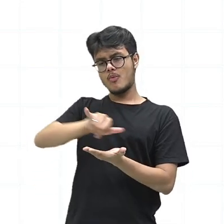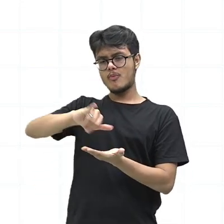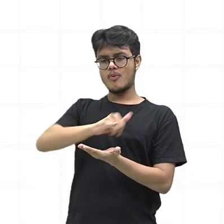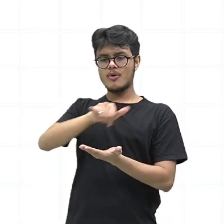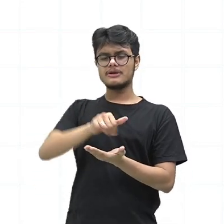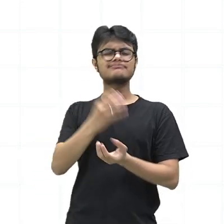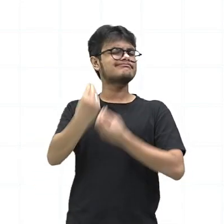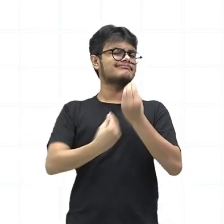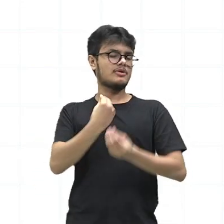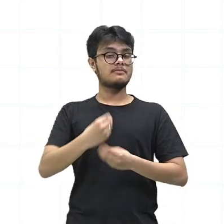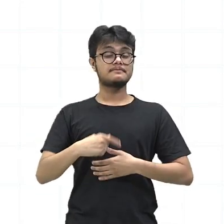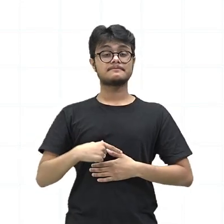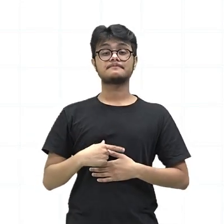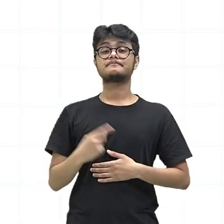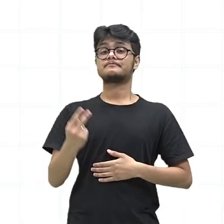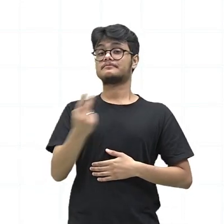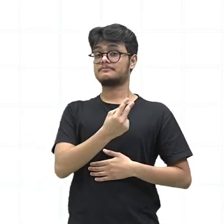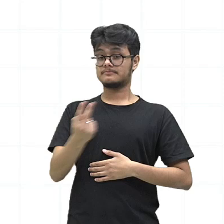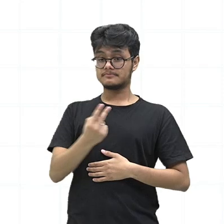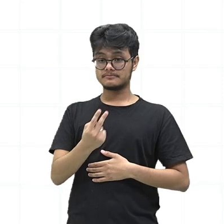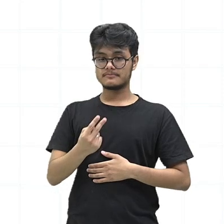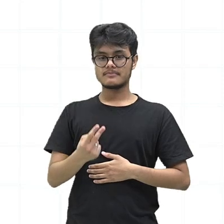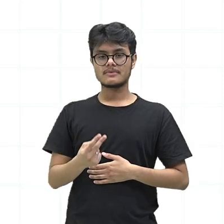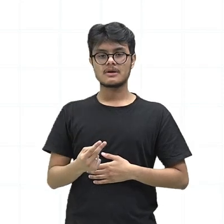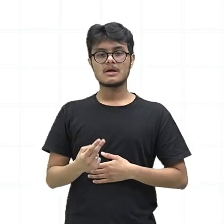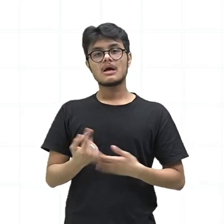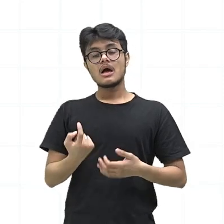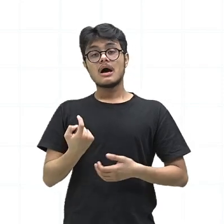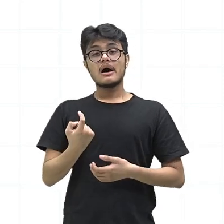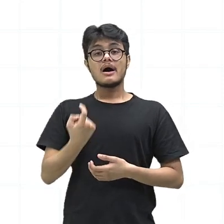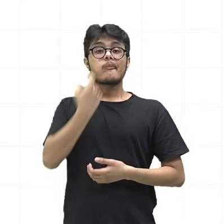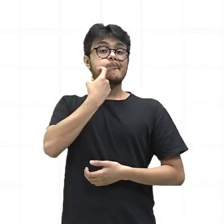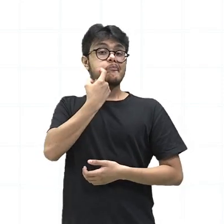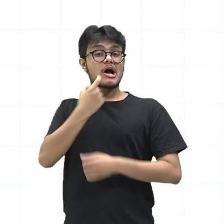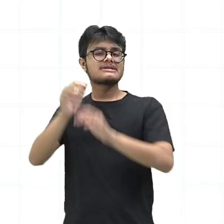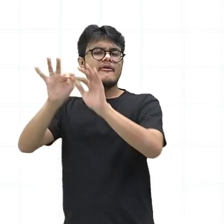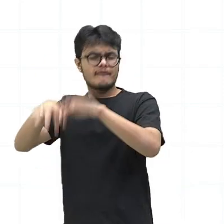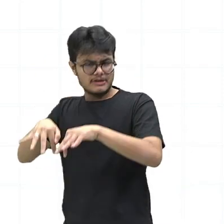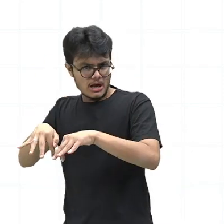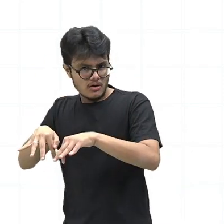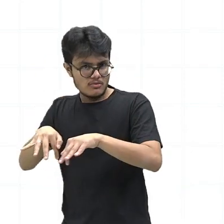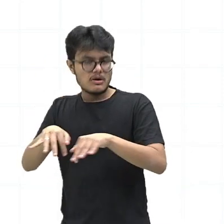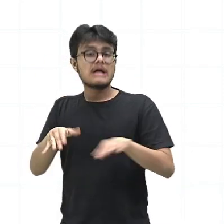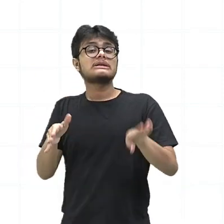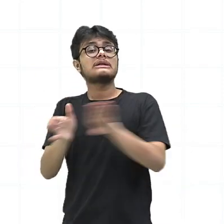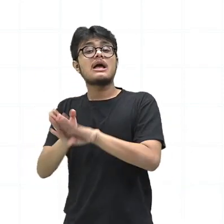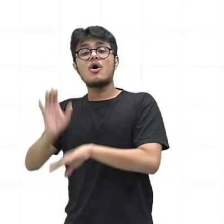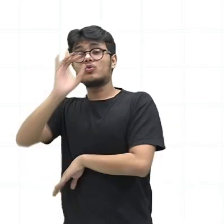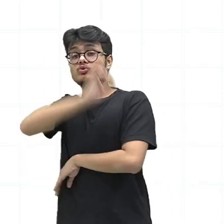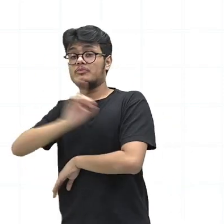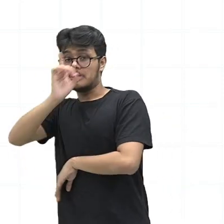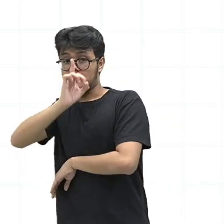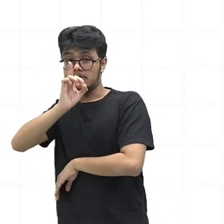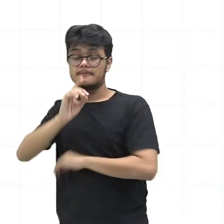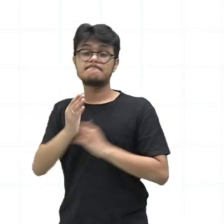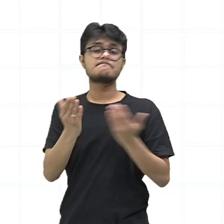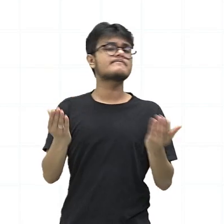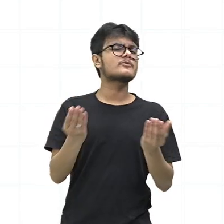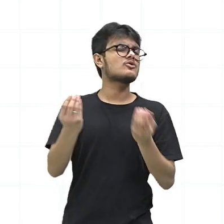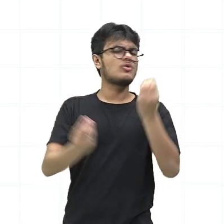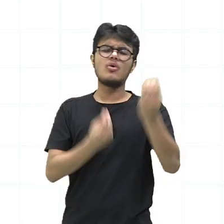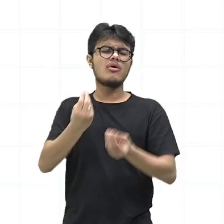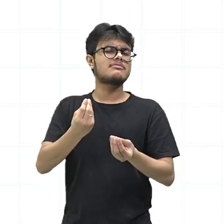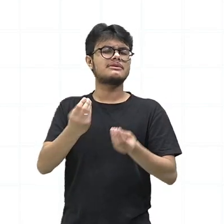acontece? As apresentações, elas começam na última sexta-feira do mês de junho e vão até o domingo. O que é essa